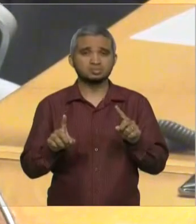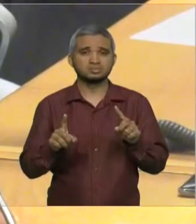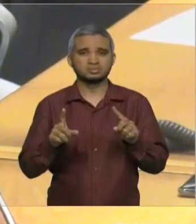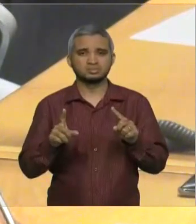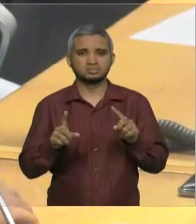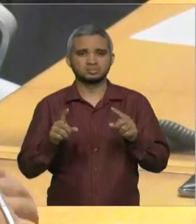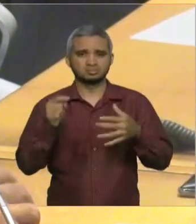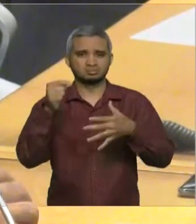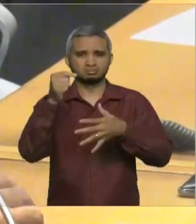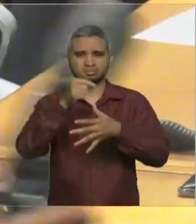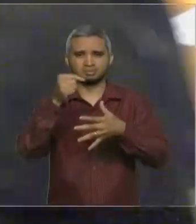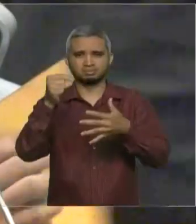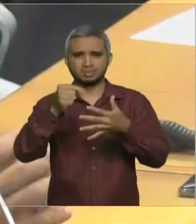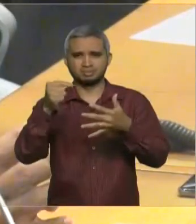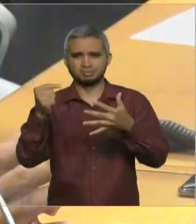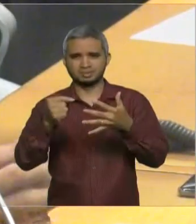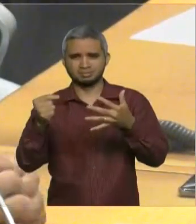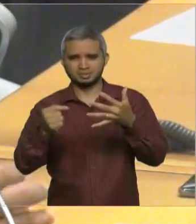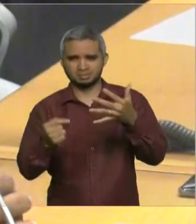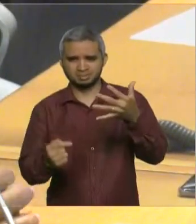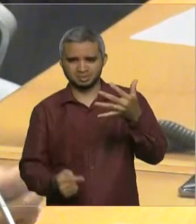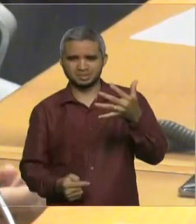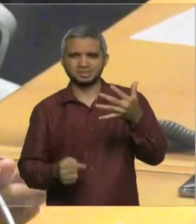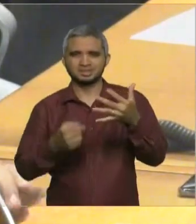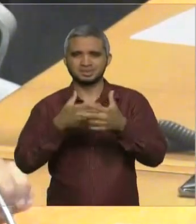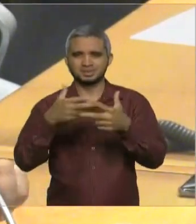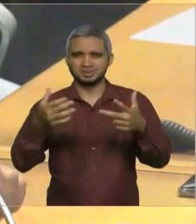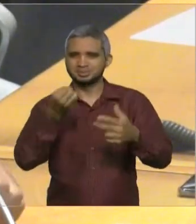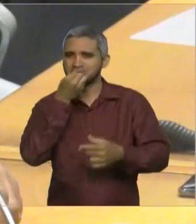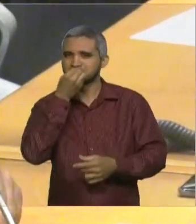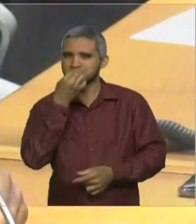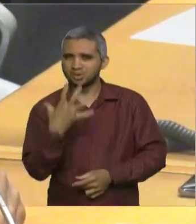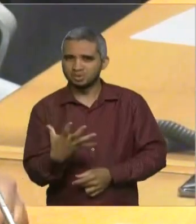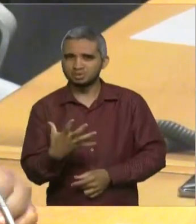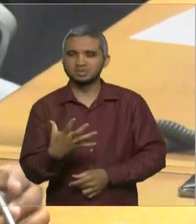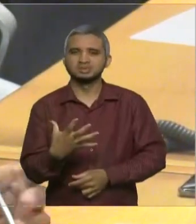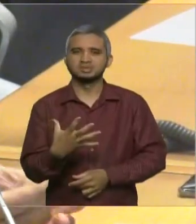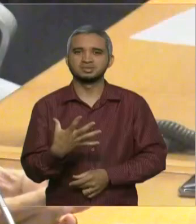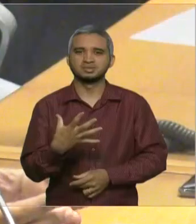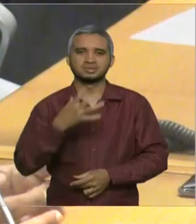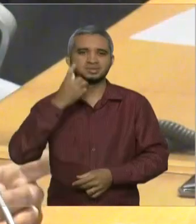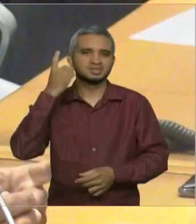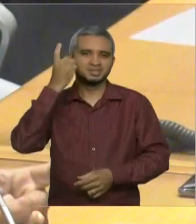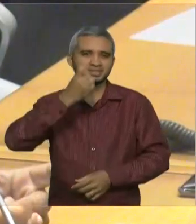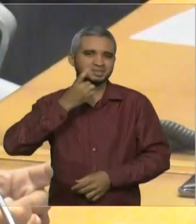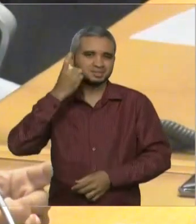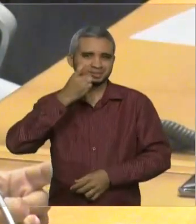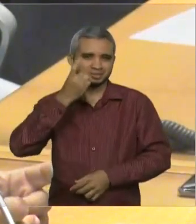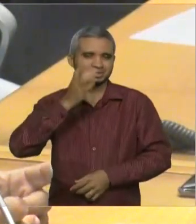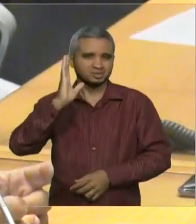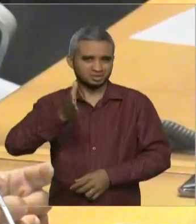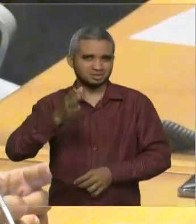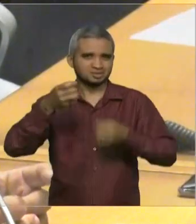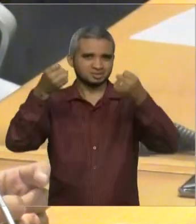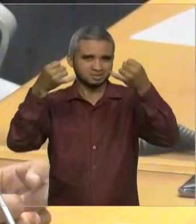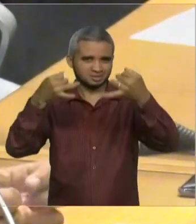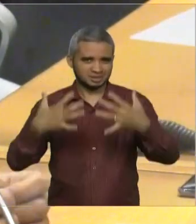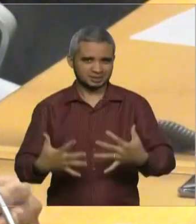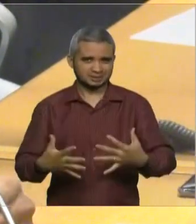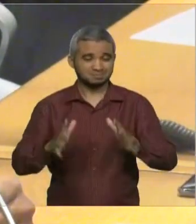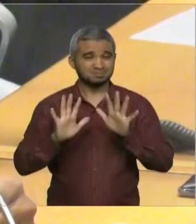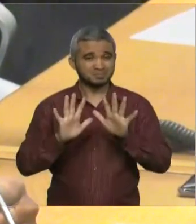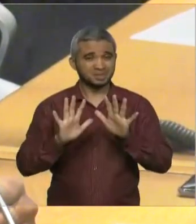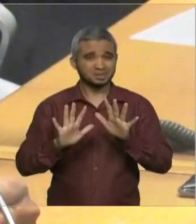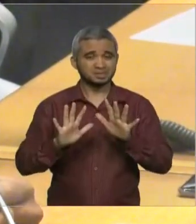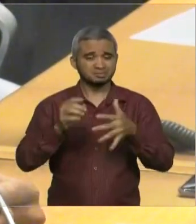já foram ditas aqui por todos os nossos colegas ainda se tornam pequenas, Andréia, assim, pelo tamanho hoje